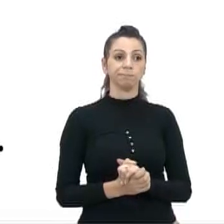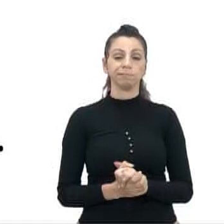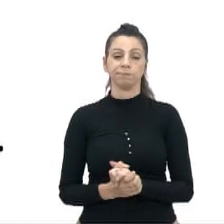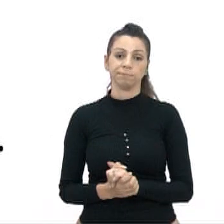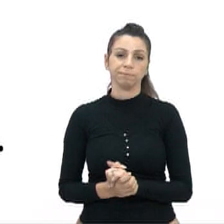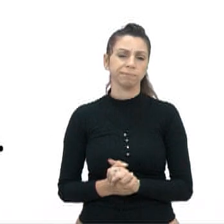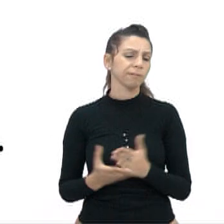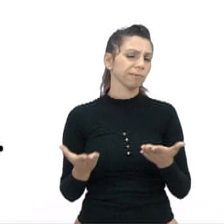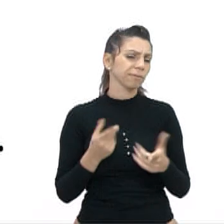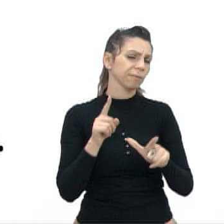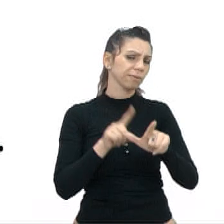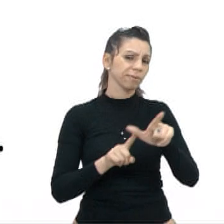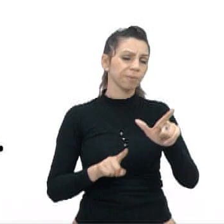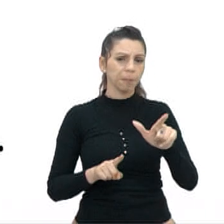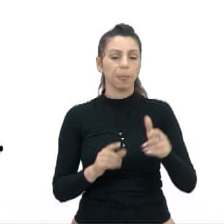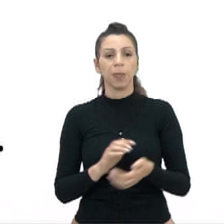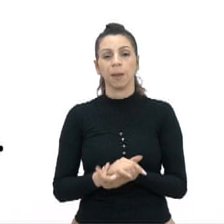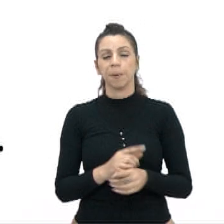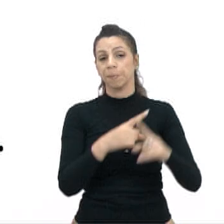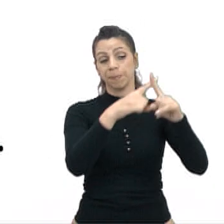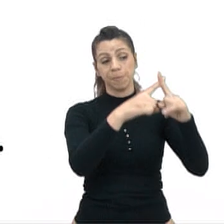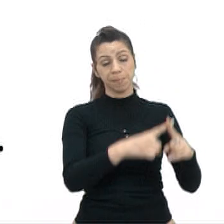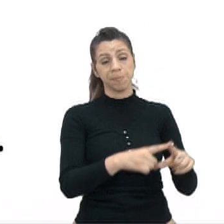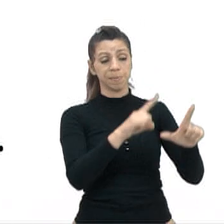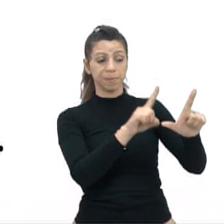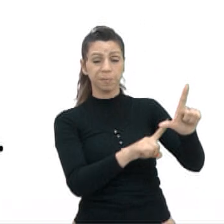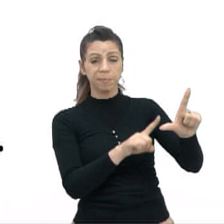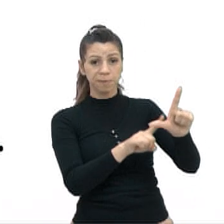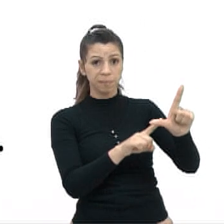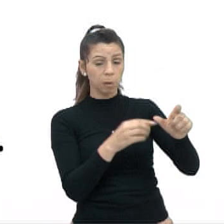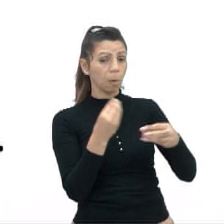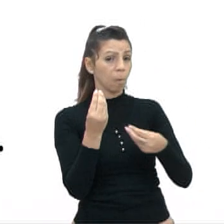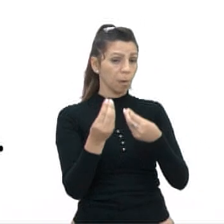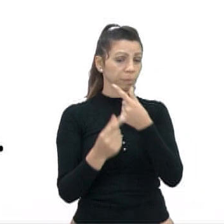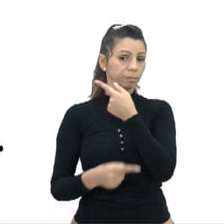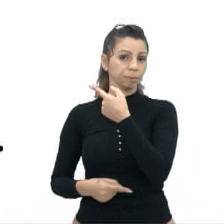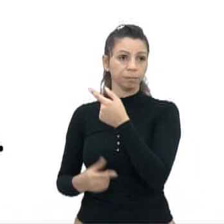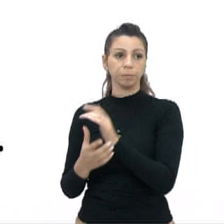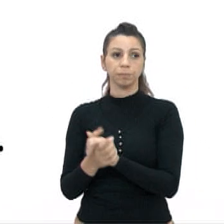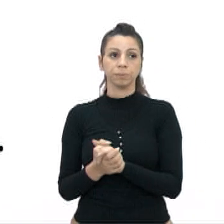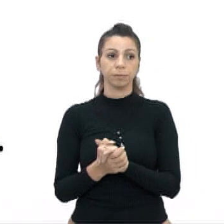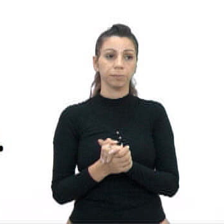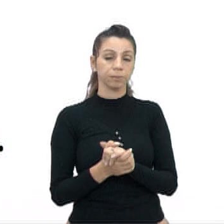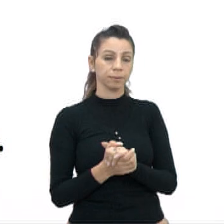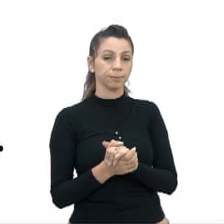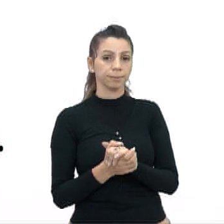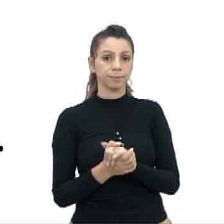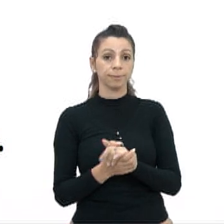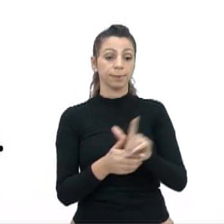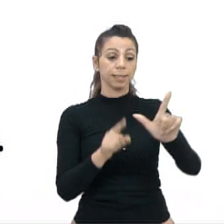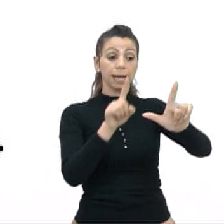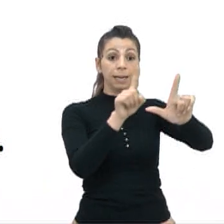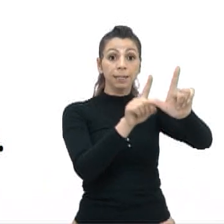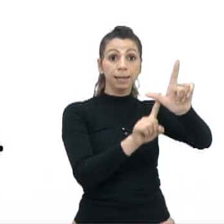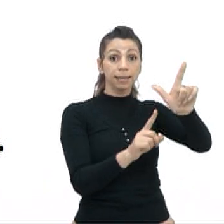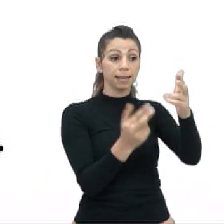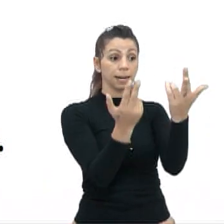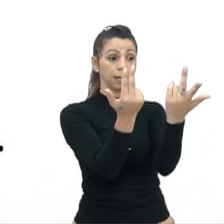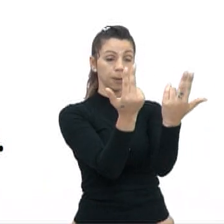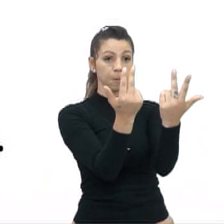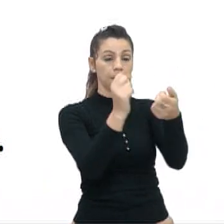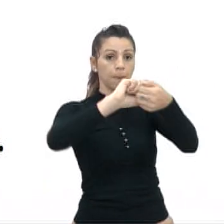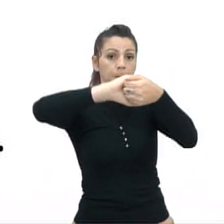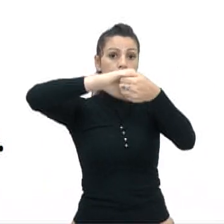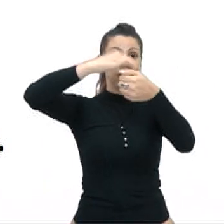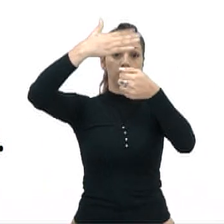E a parte literal? Na multiplicação, a parte literal vai se comportar assim. Se as letras forem iguais, eu vou somar os